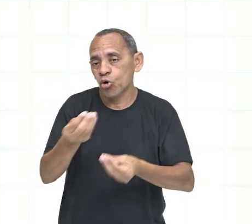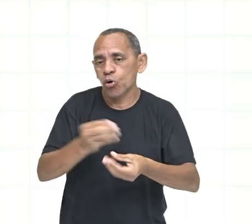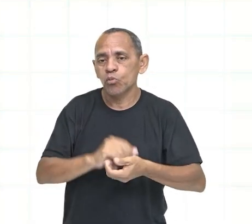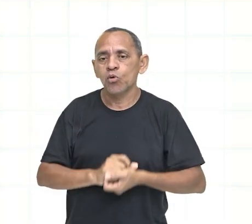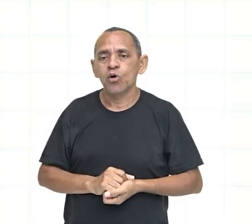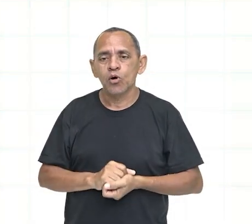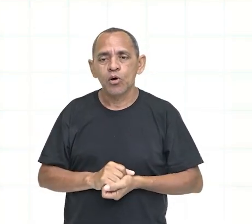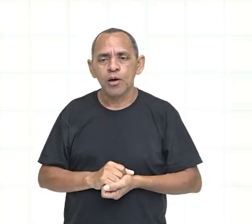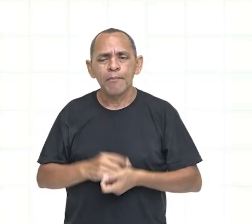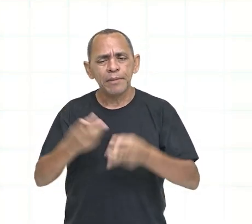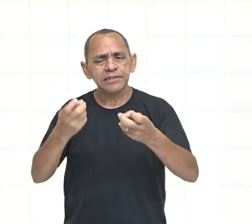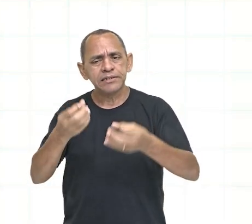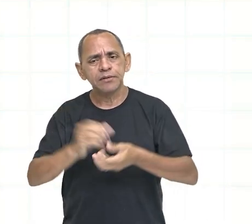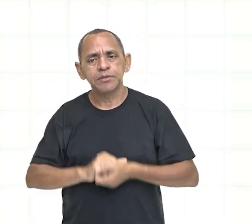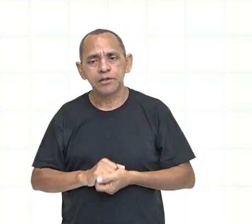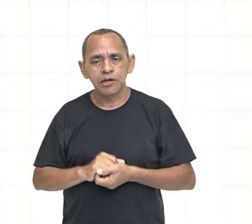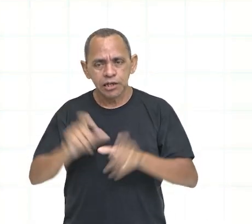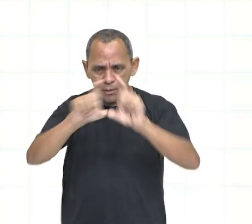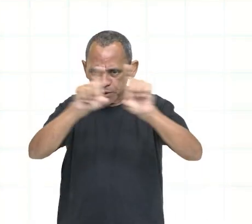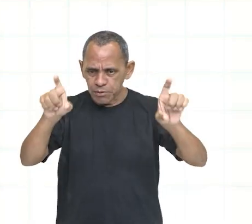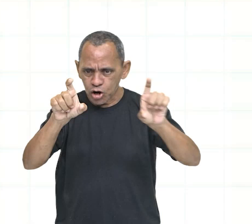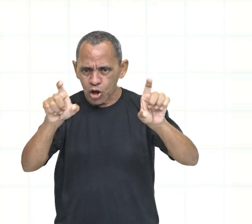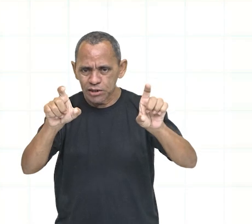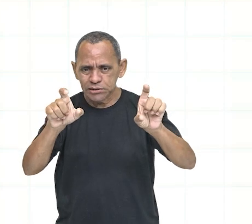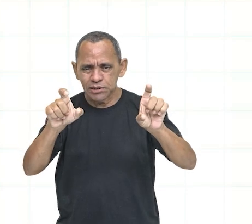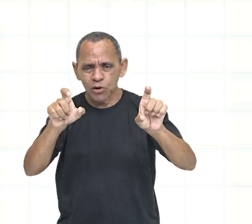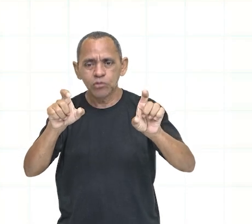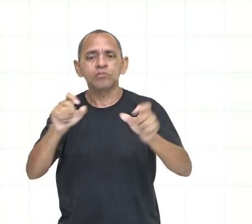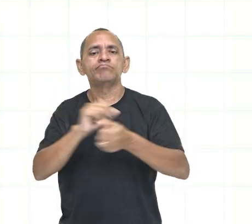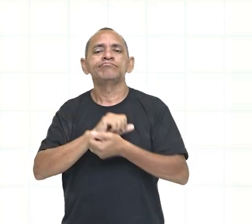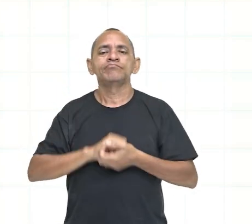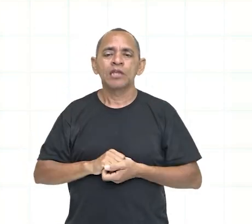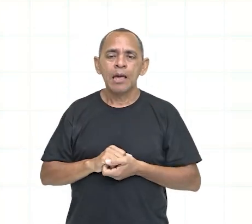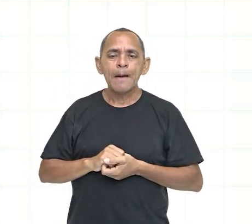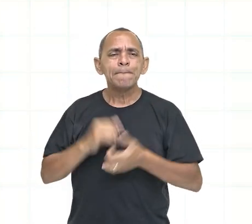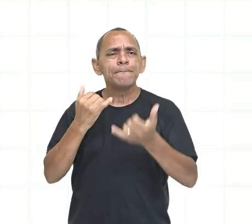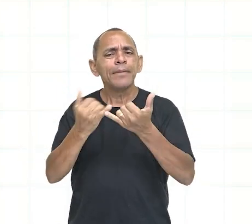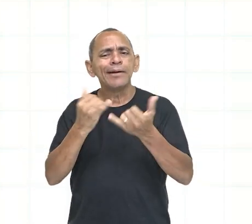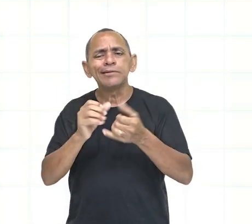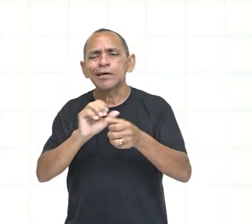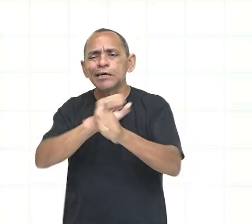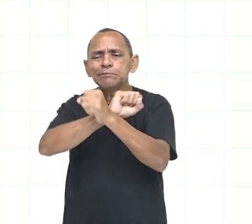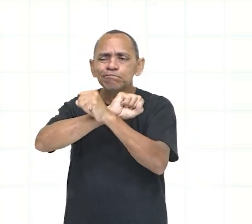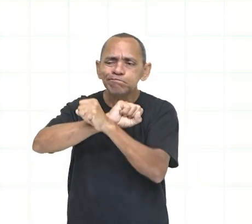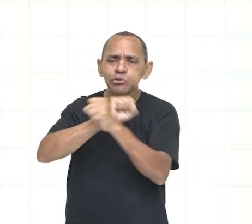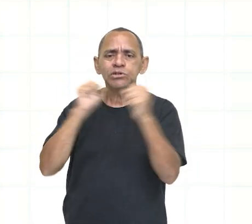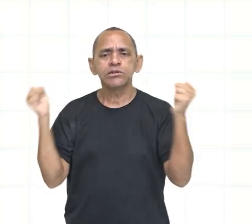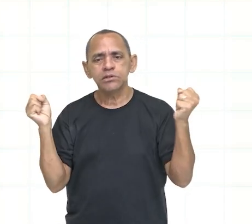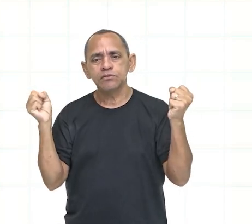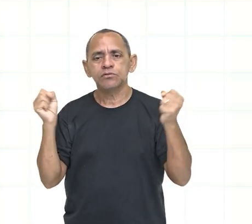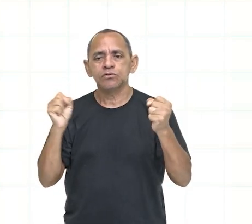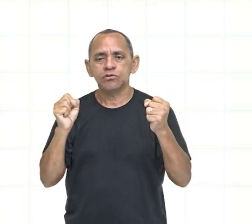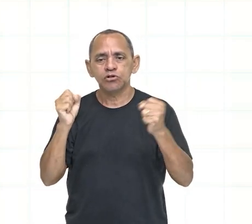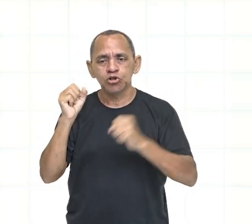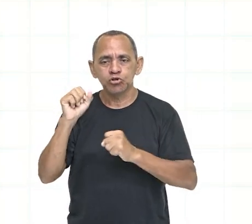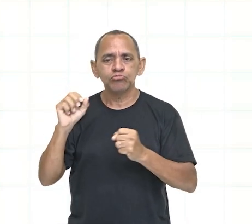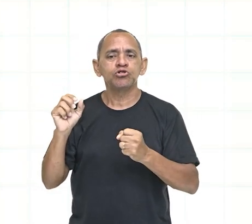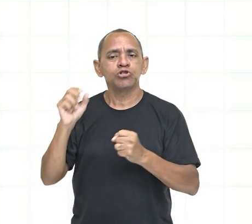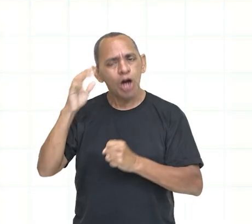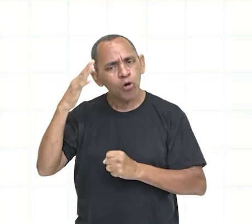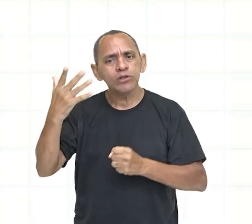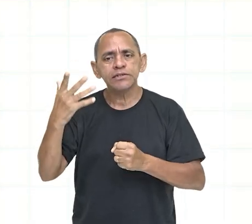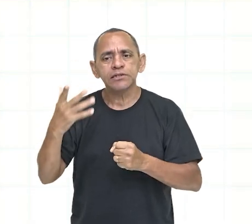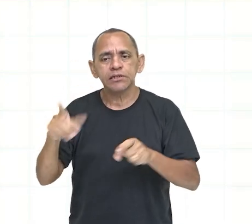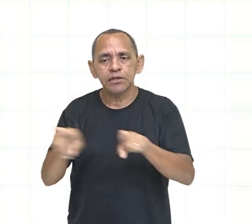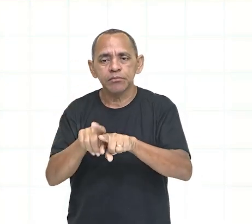já é impossível, né? Ela beira a impossibilidade, porque já está chovendo, né? Se não tivesse chovendo, então